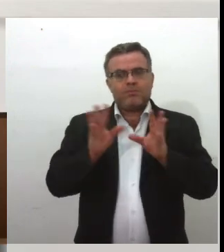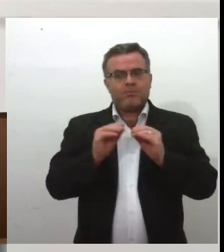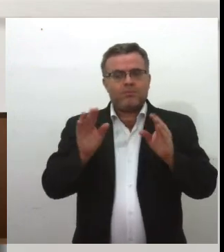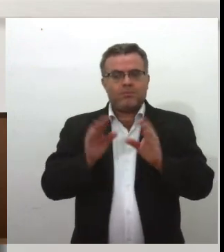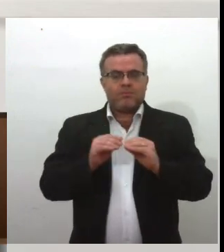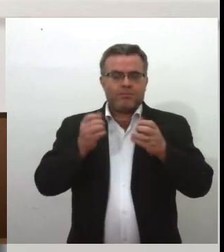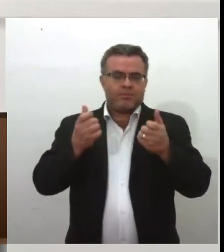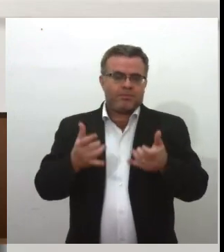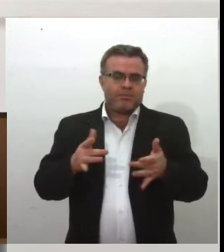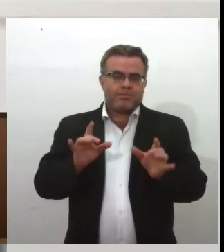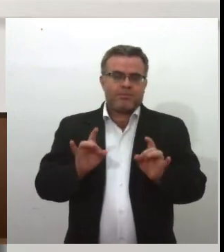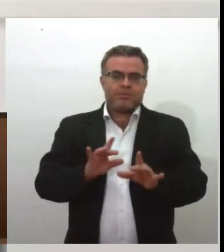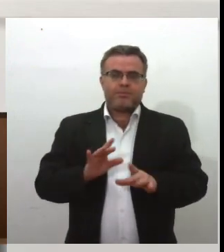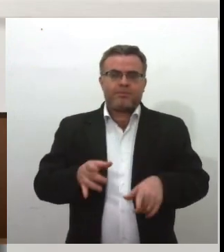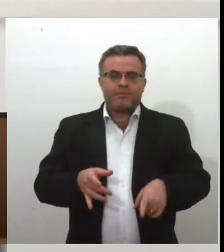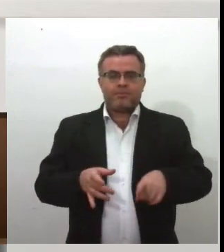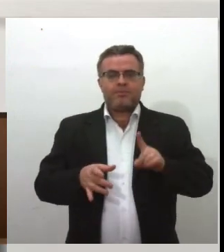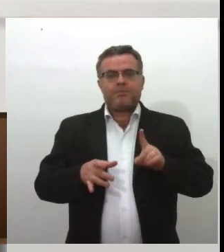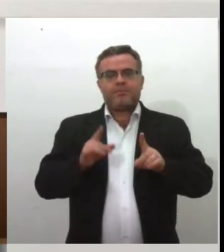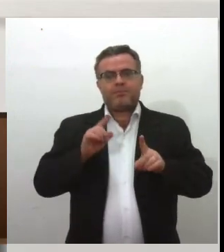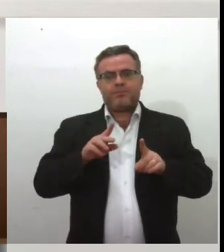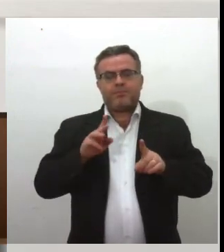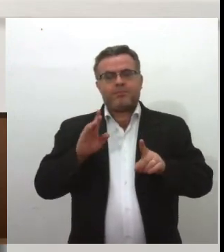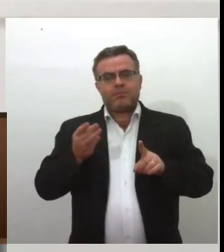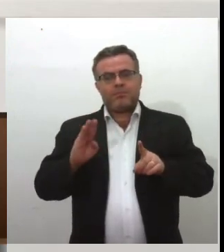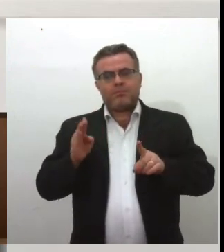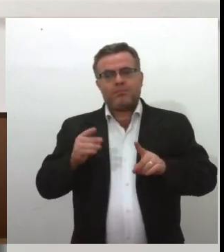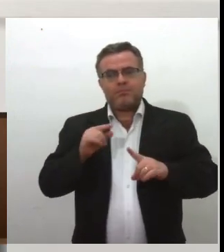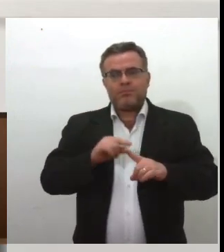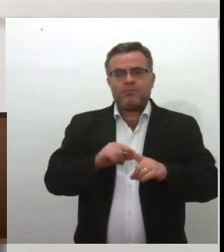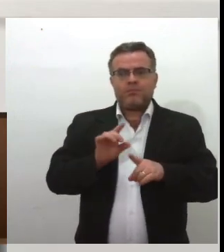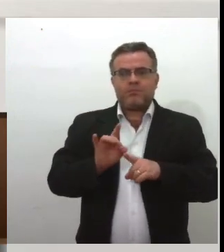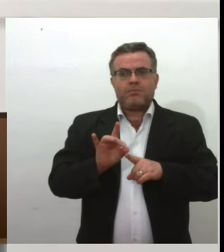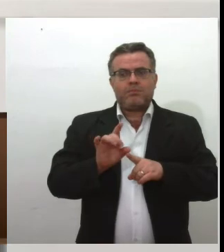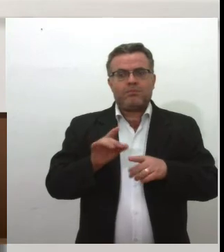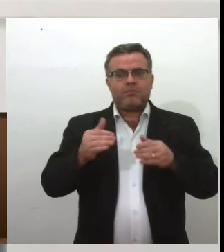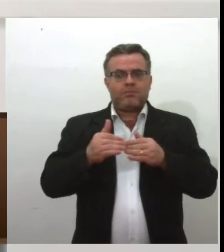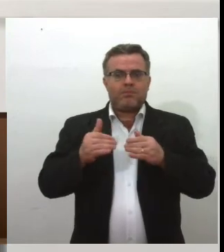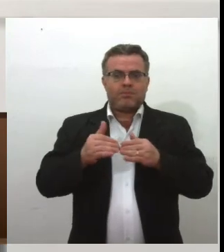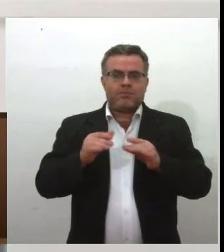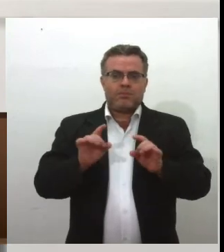que há uma questão biológica aí de fecundação. Mas